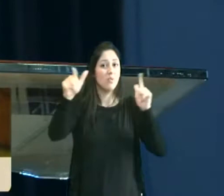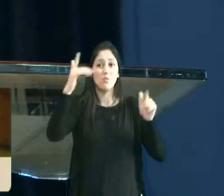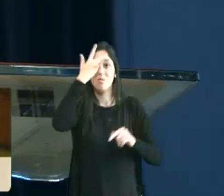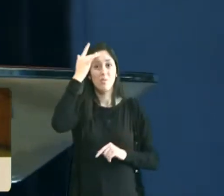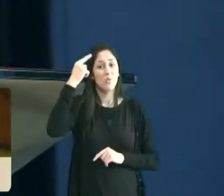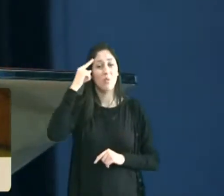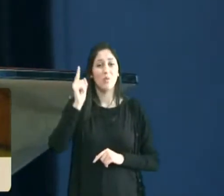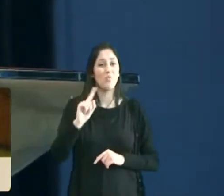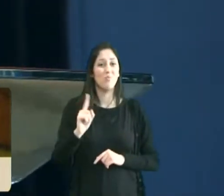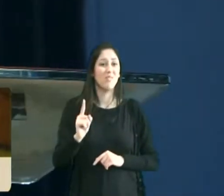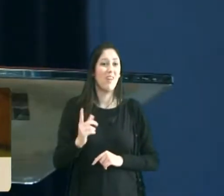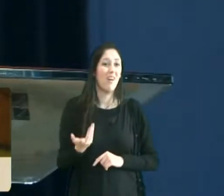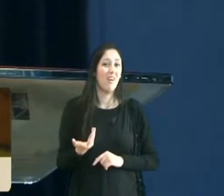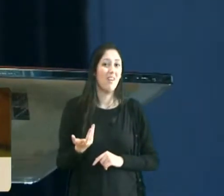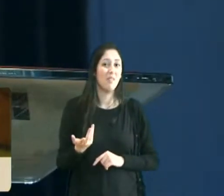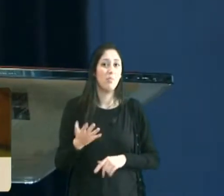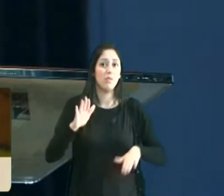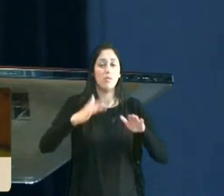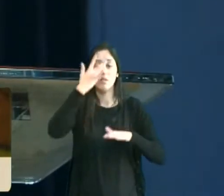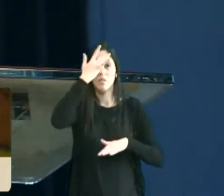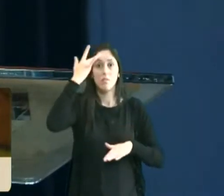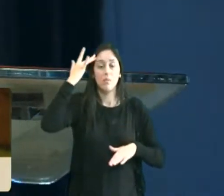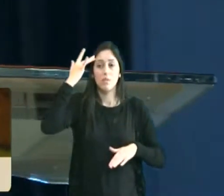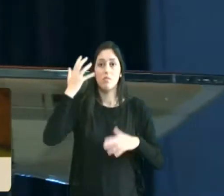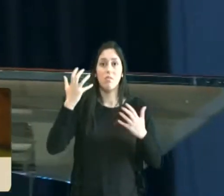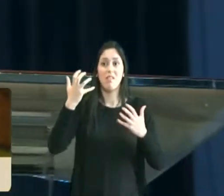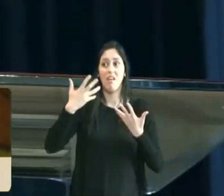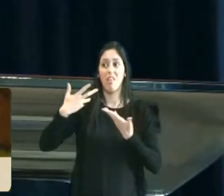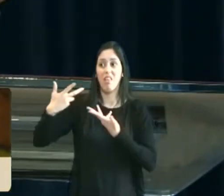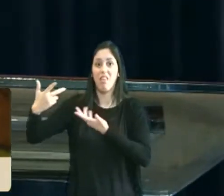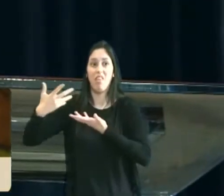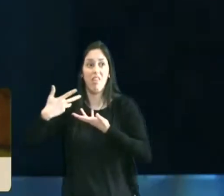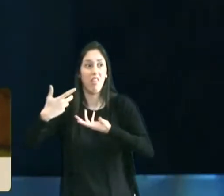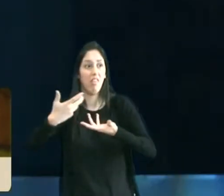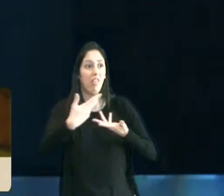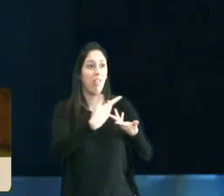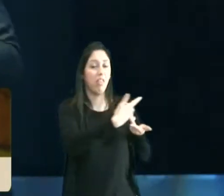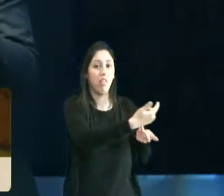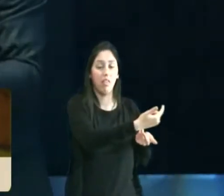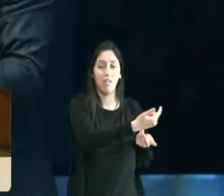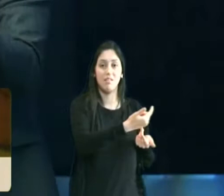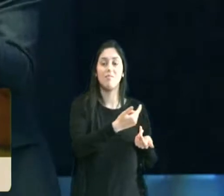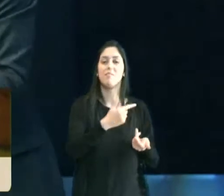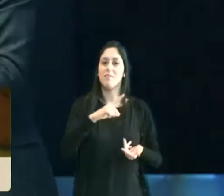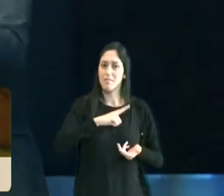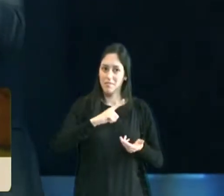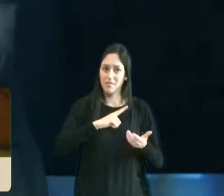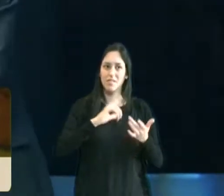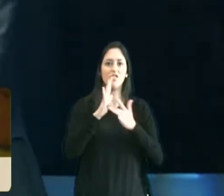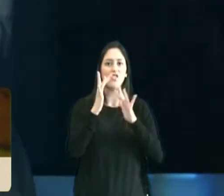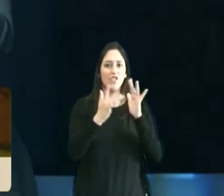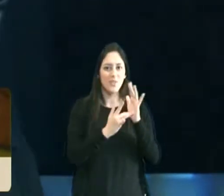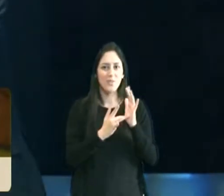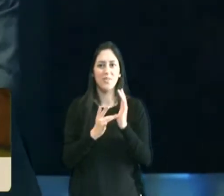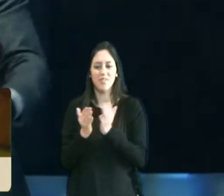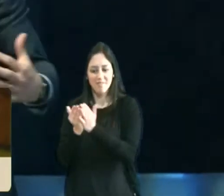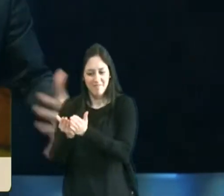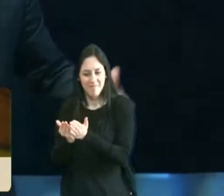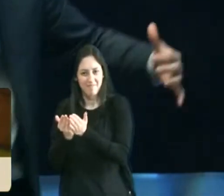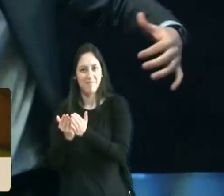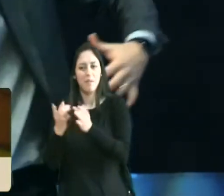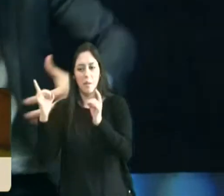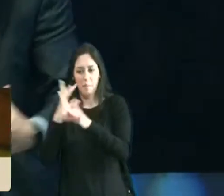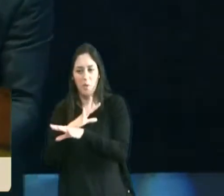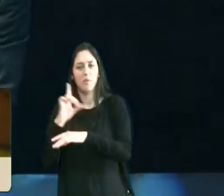levar na outra direção. Mas é muito interessante o que acontece aqui, enquanto Jesus está indo para a casa de Jairo, e